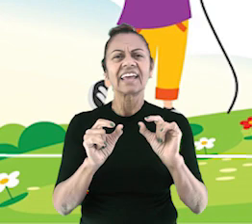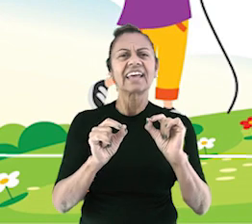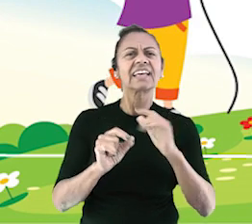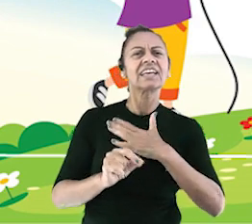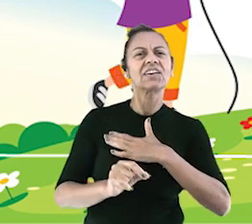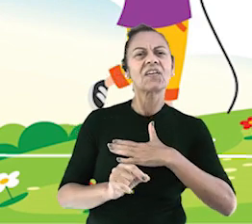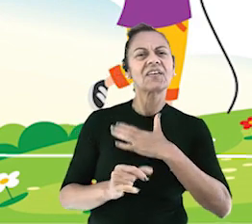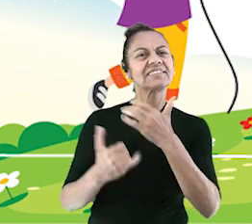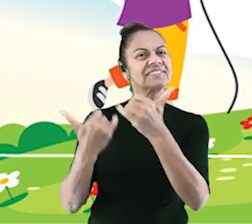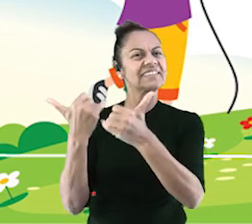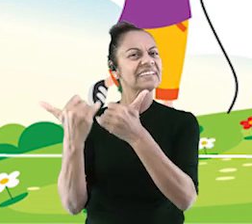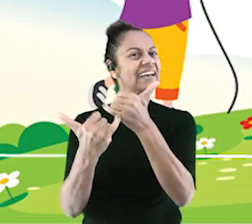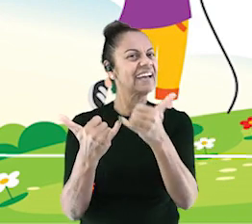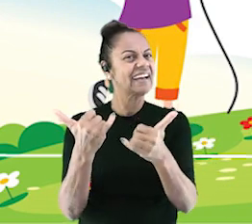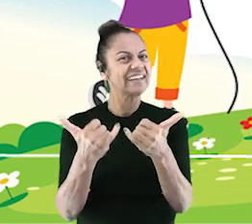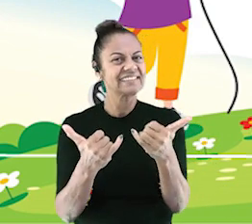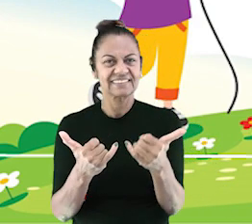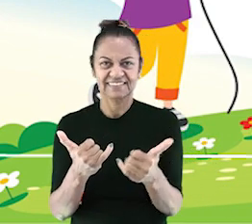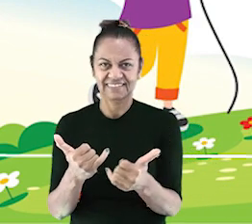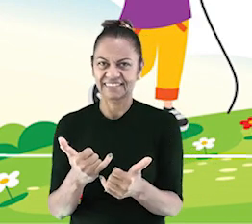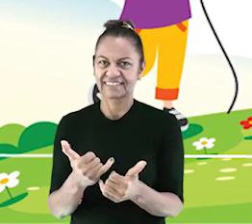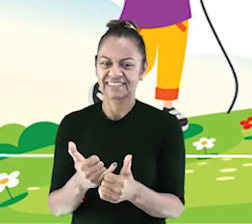Brincar! Quem gosta de brincar aí?